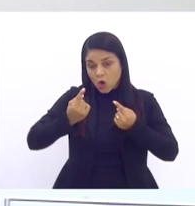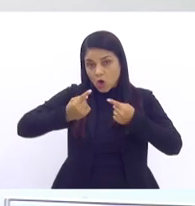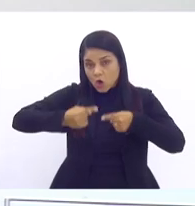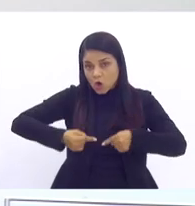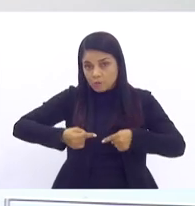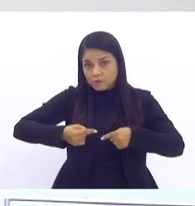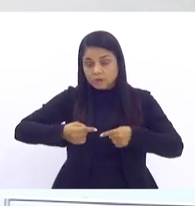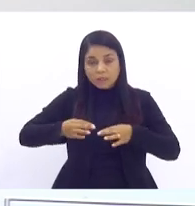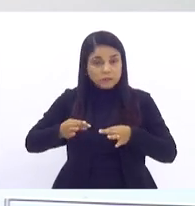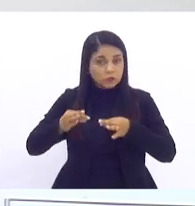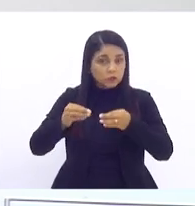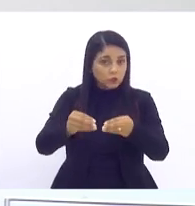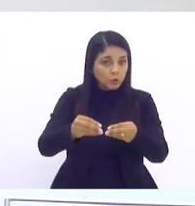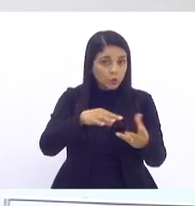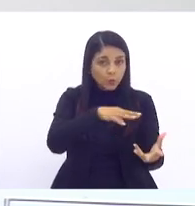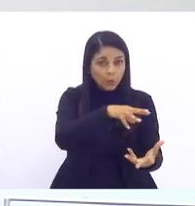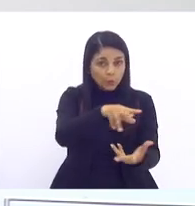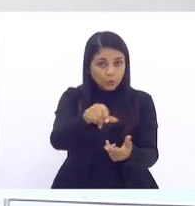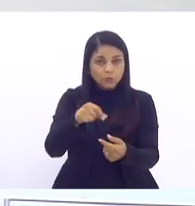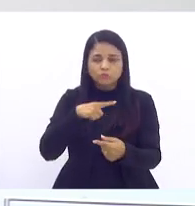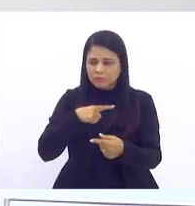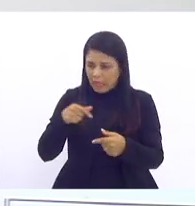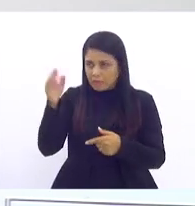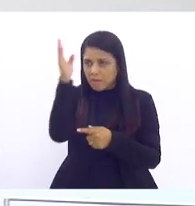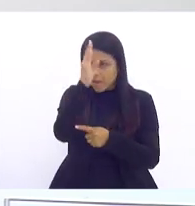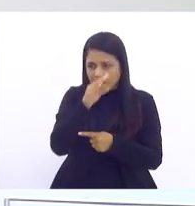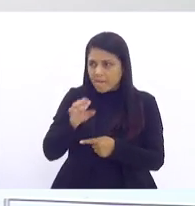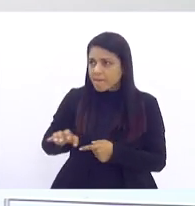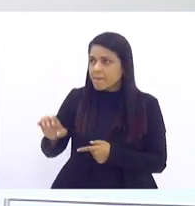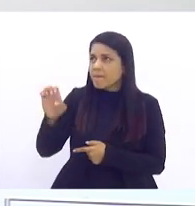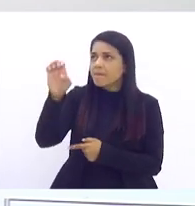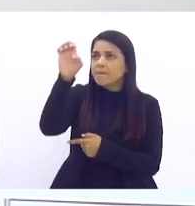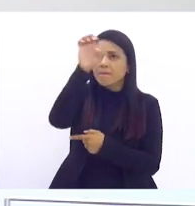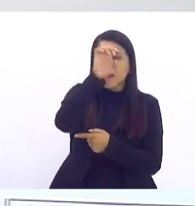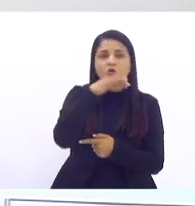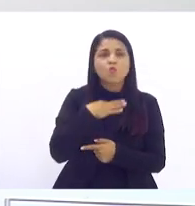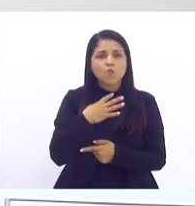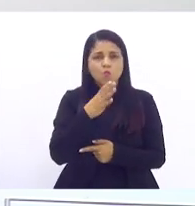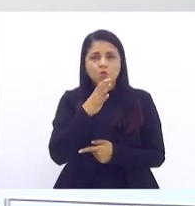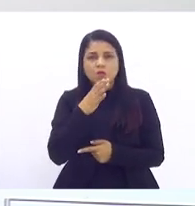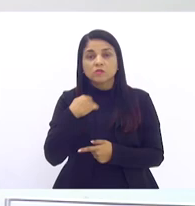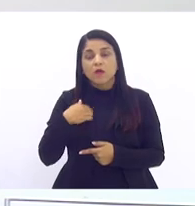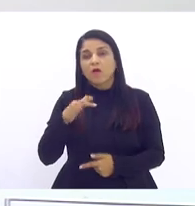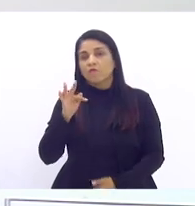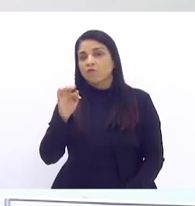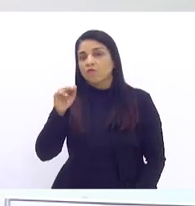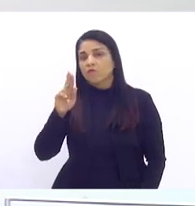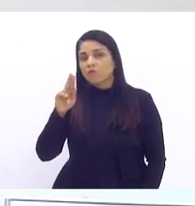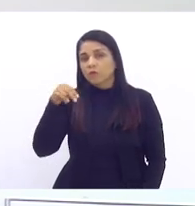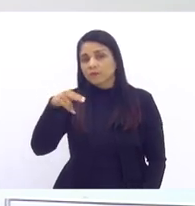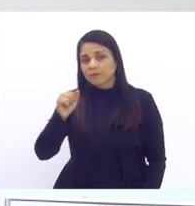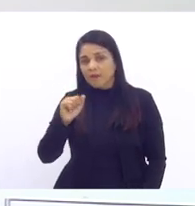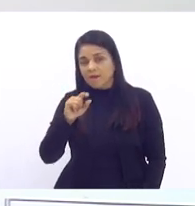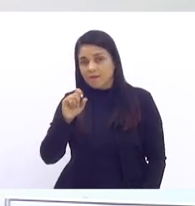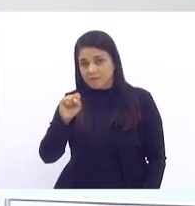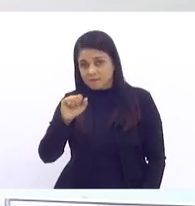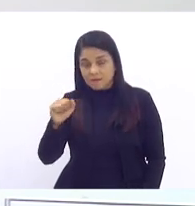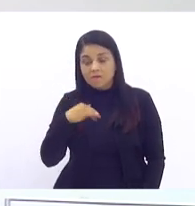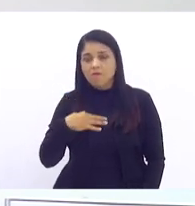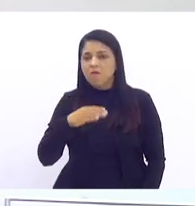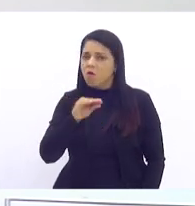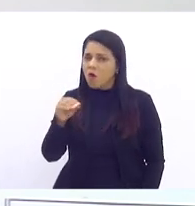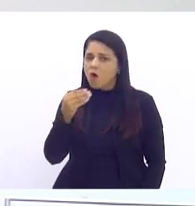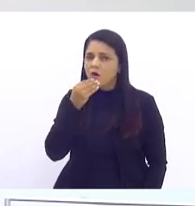em todo canto que tem riqueza em todo canto eu digo eu conheço o Brasil todo a Funasa me deu uma oportunidade de conhecer o Brasil todos os estados brasileiros